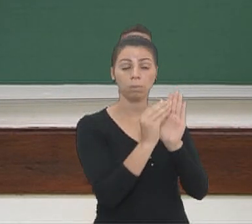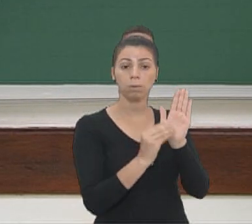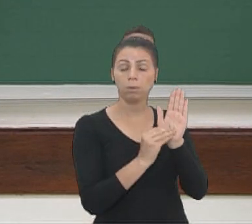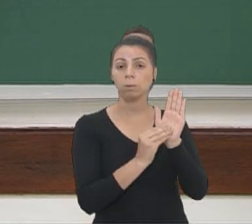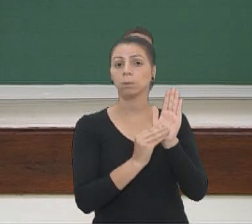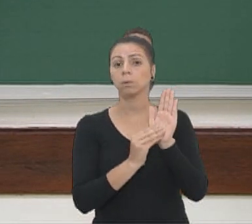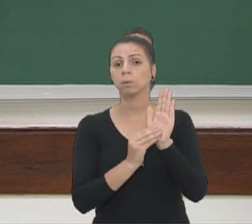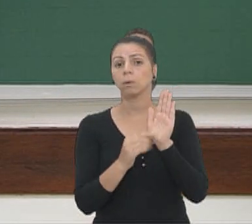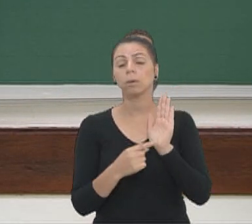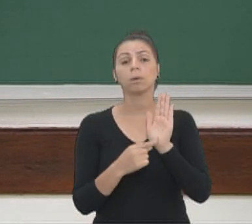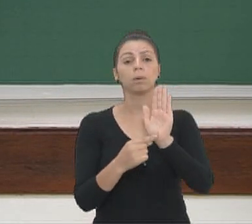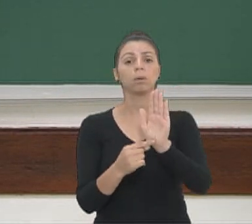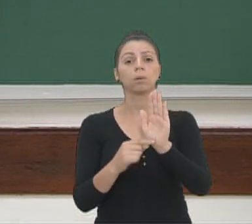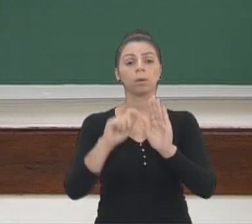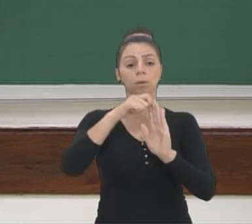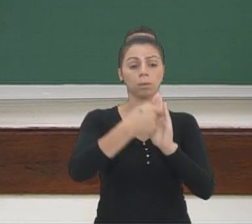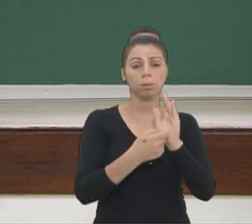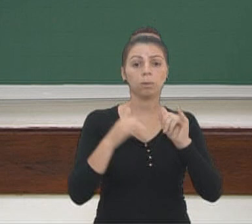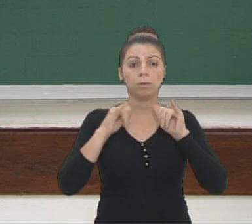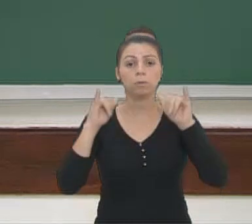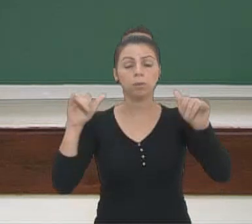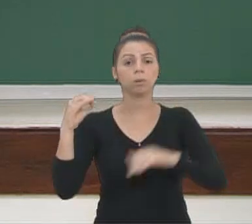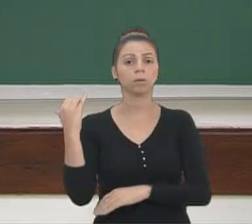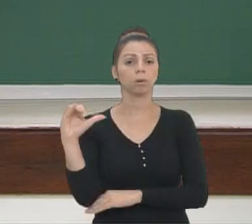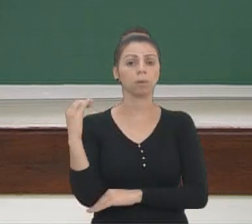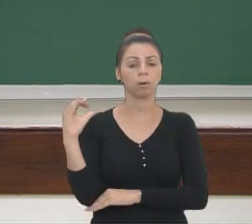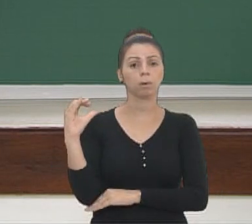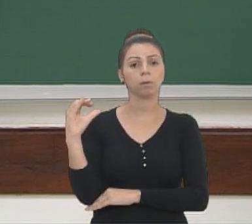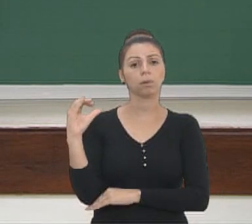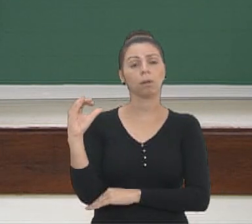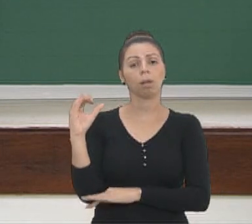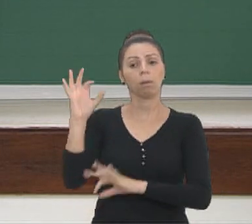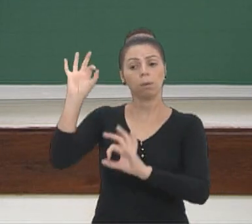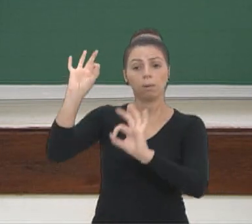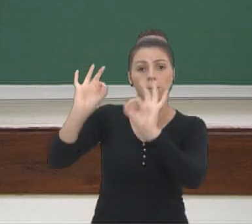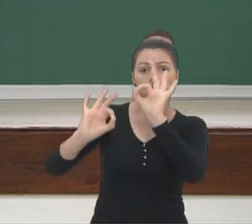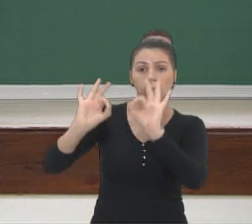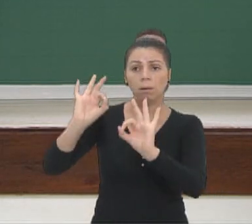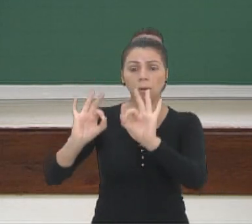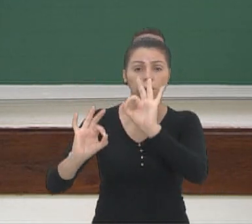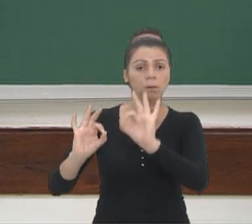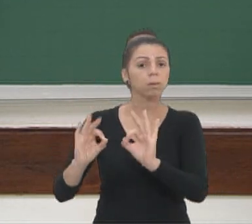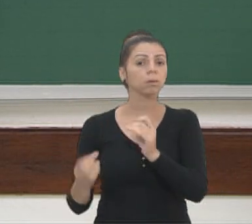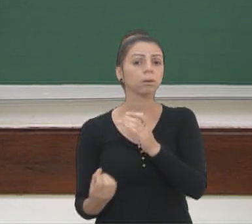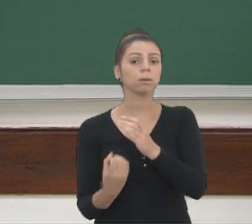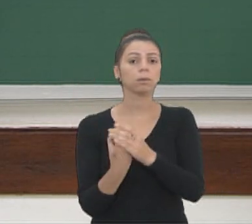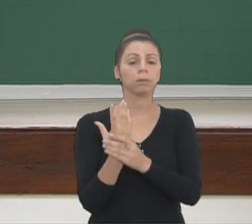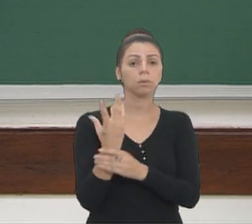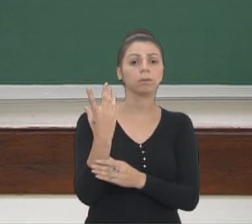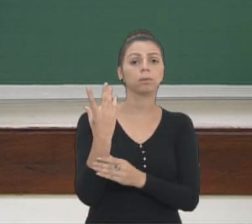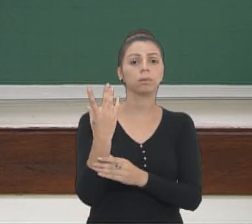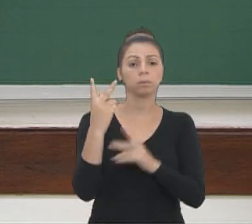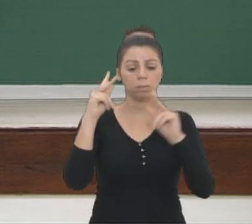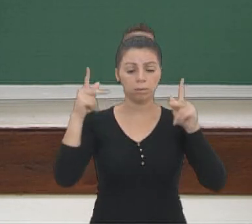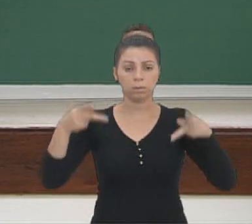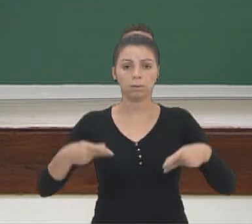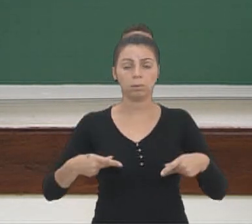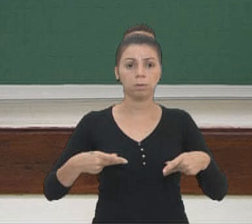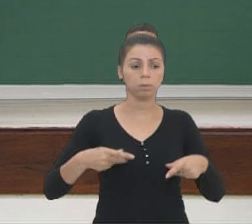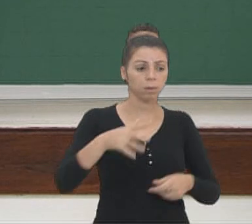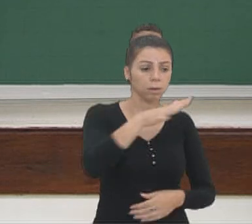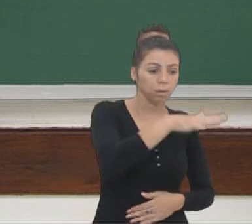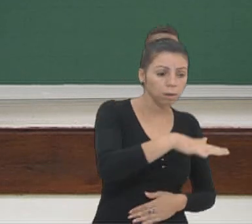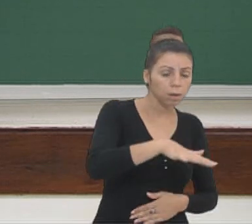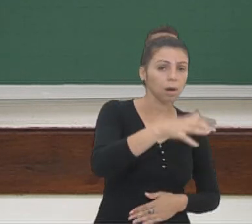texto de divulgação científica é o saber sistematizado, produzido pela humanidade em todas as áreas